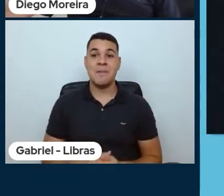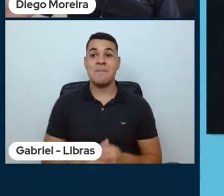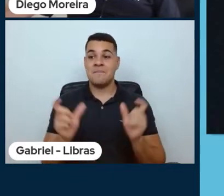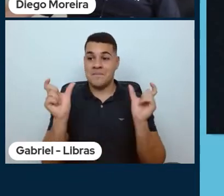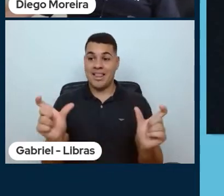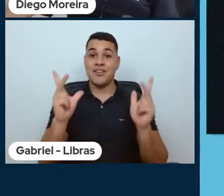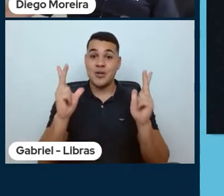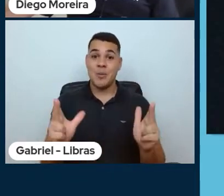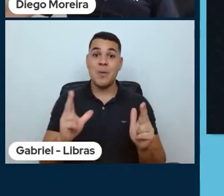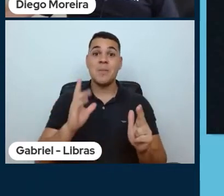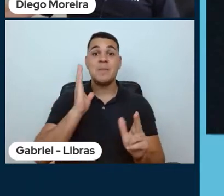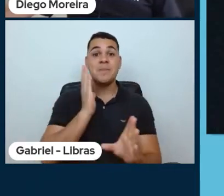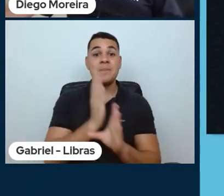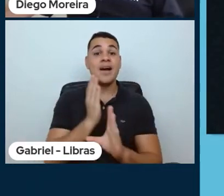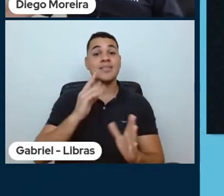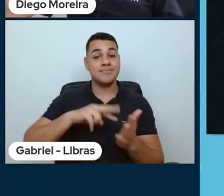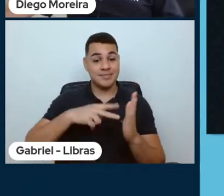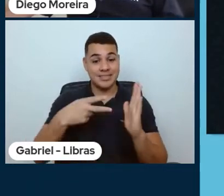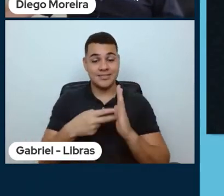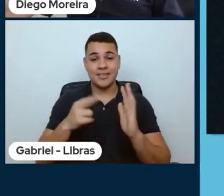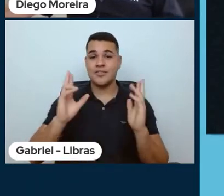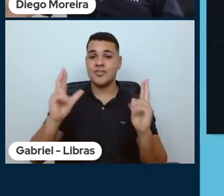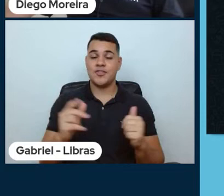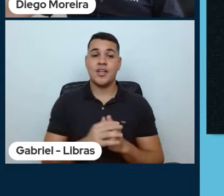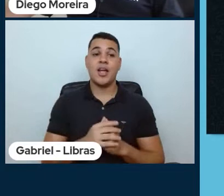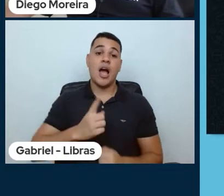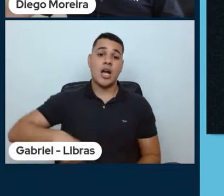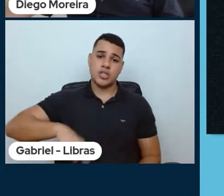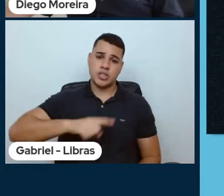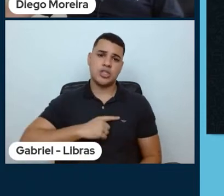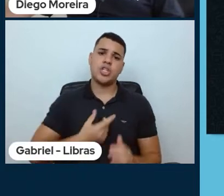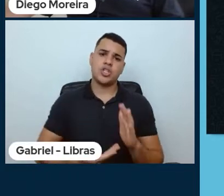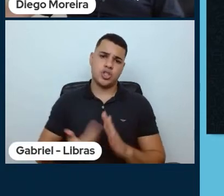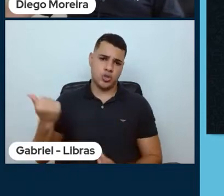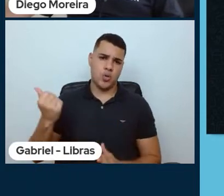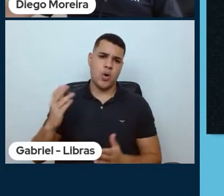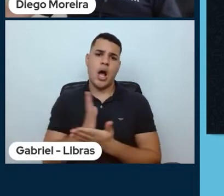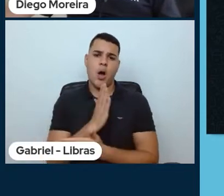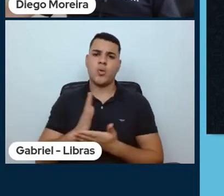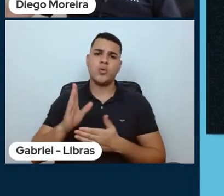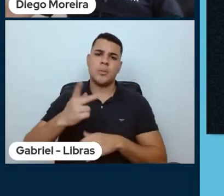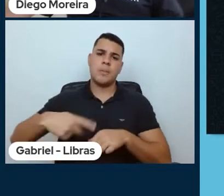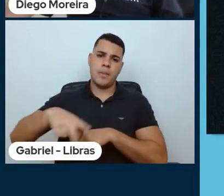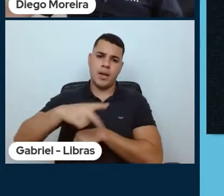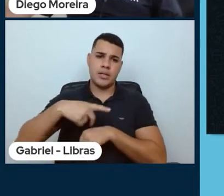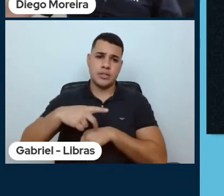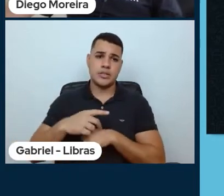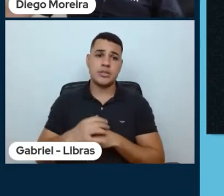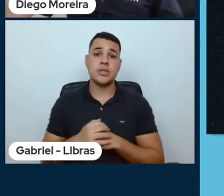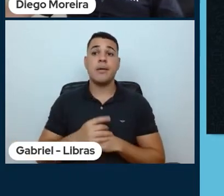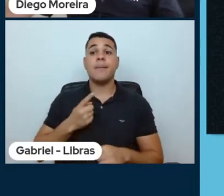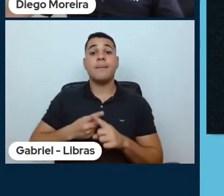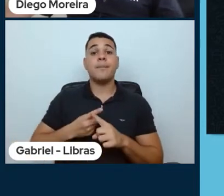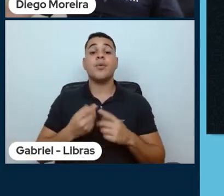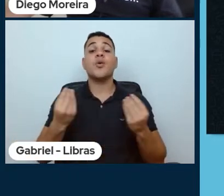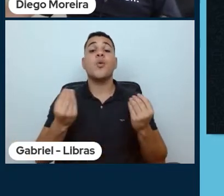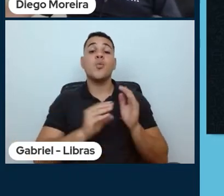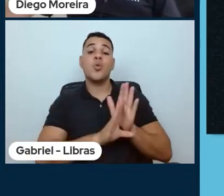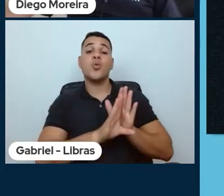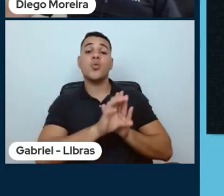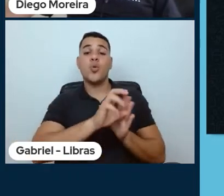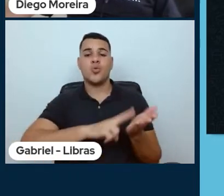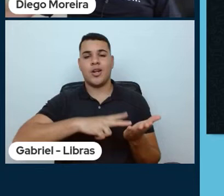E a gente acabou eliminando alguns países, né, porque como que o Google Tradutor ele